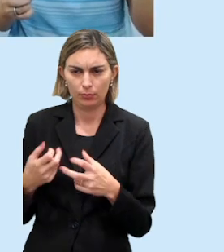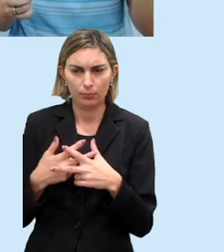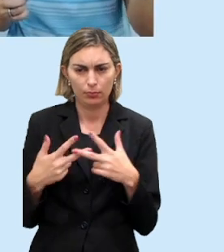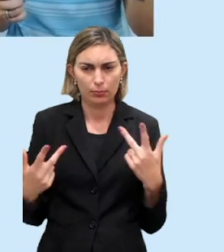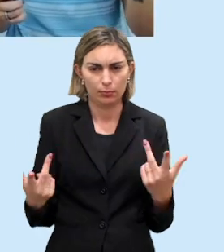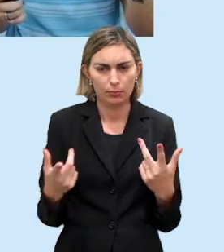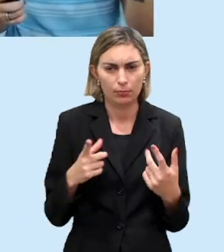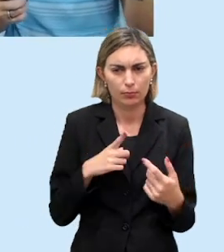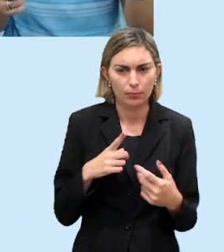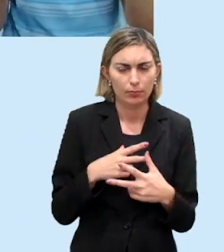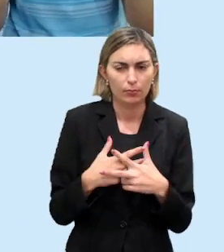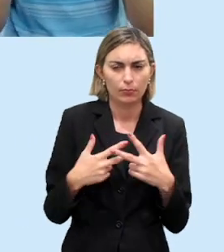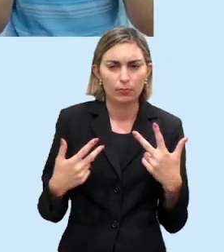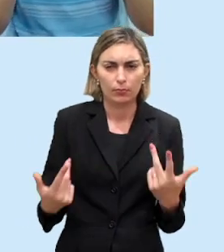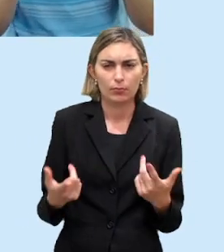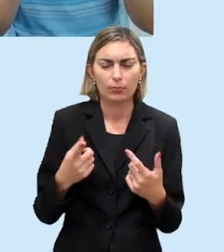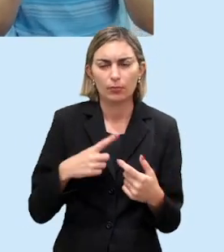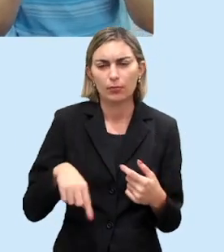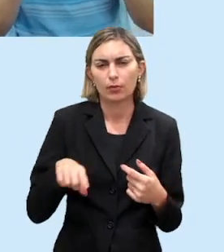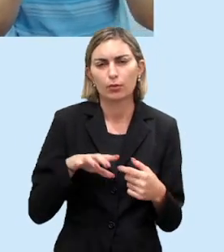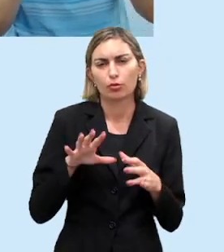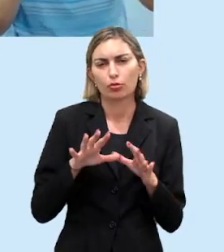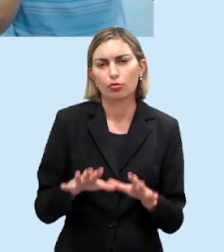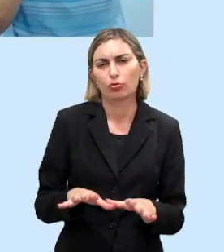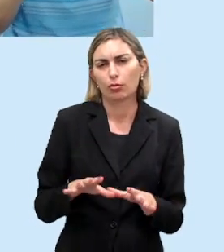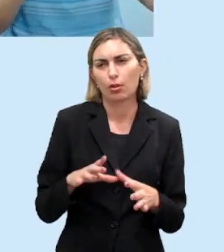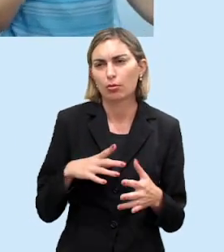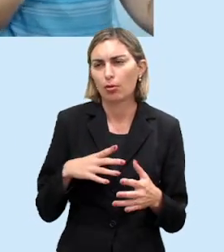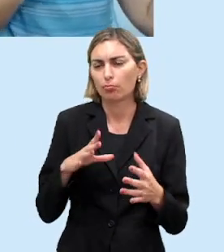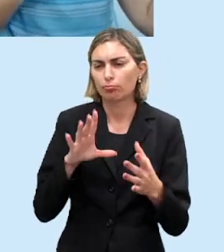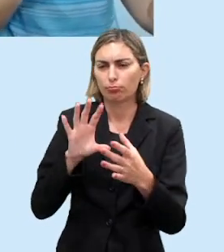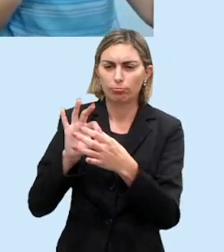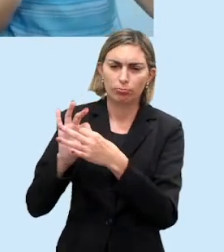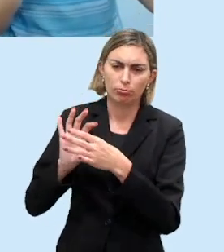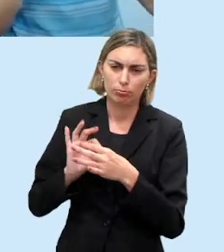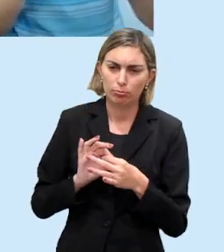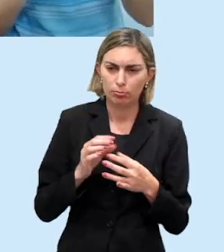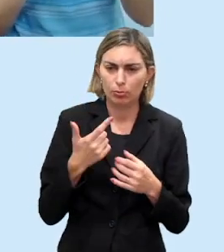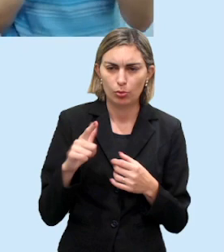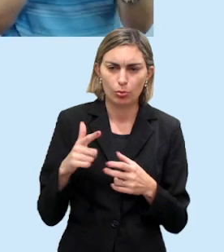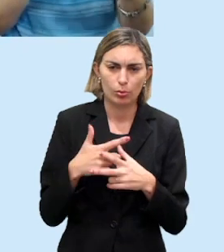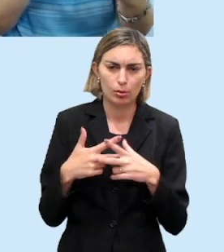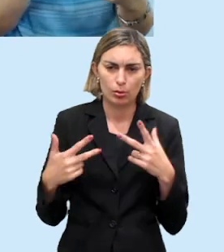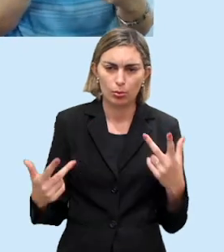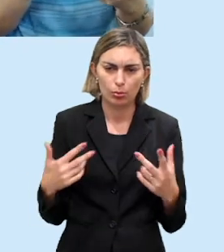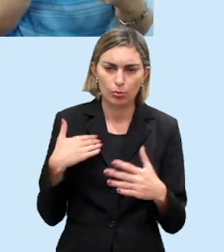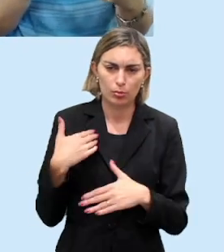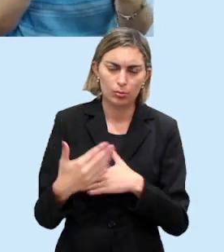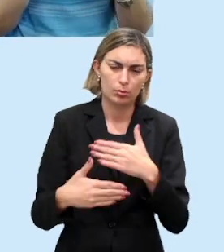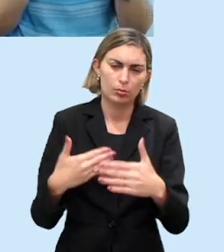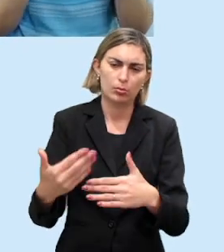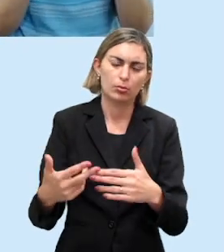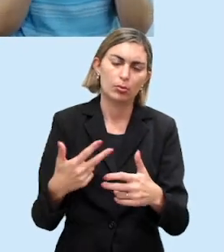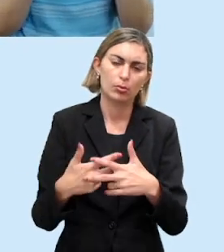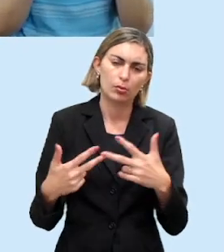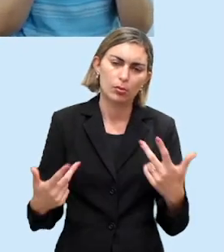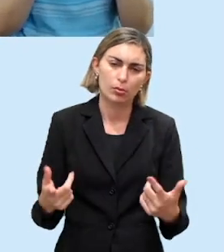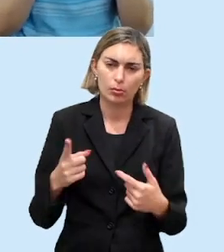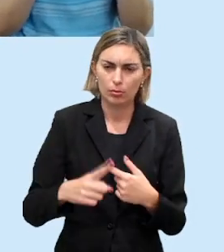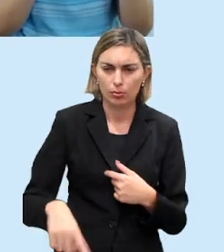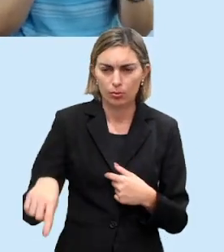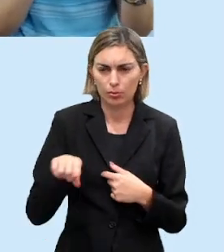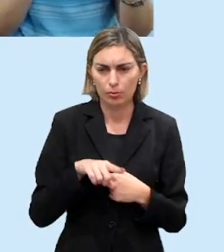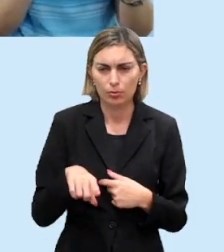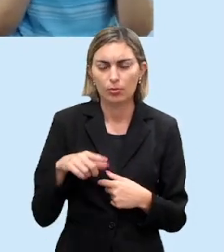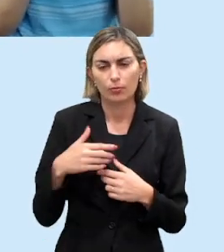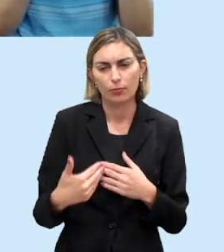um algo que está tão conectado com outra coisa, ele é consequência de alguma coisa que a gente